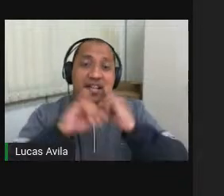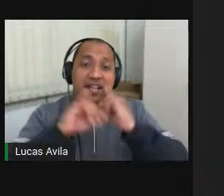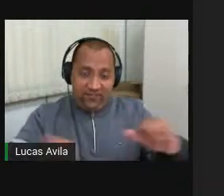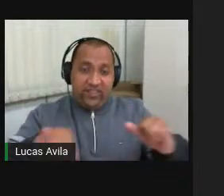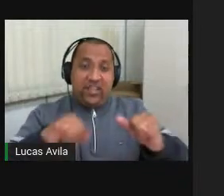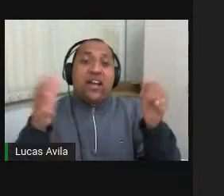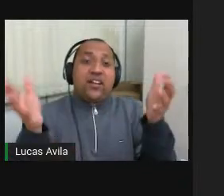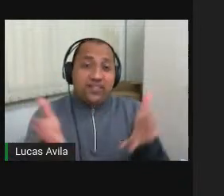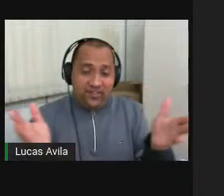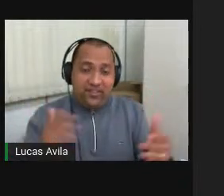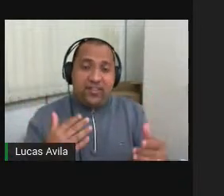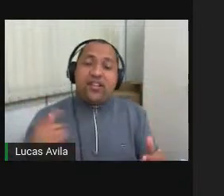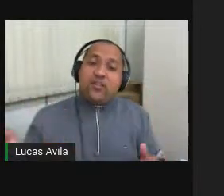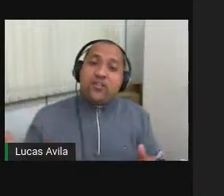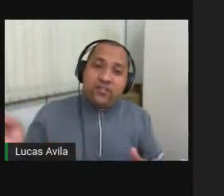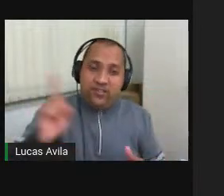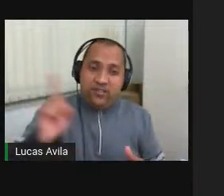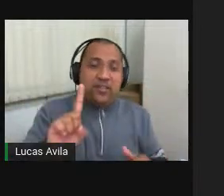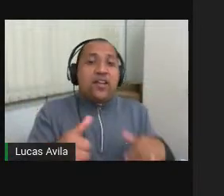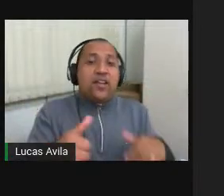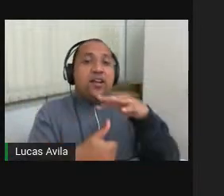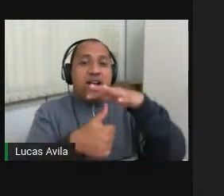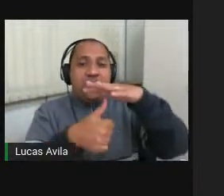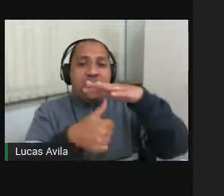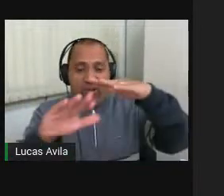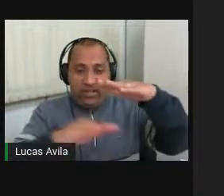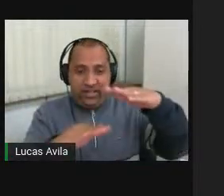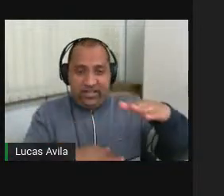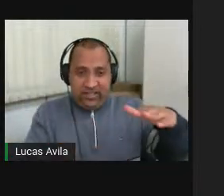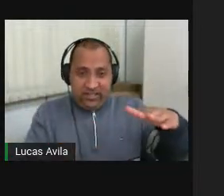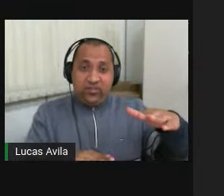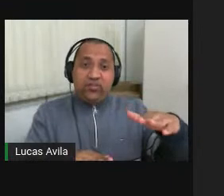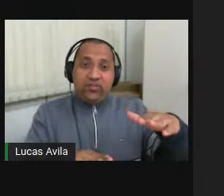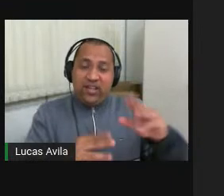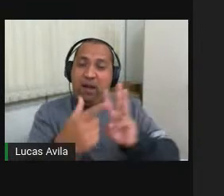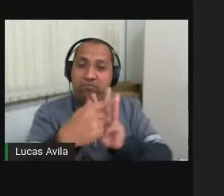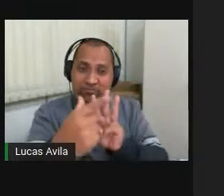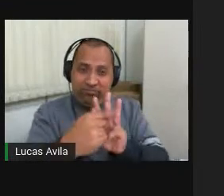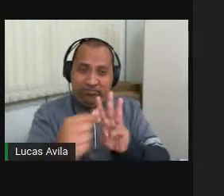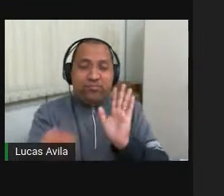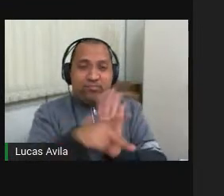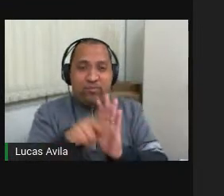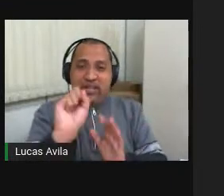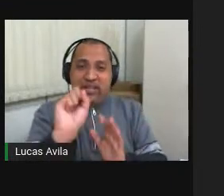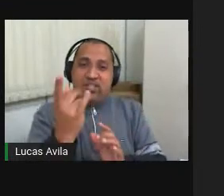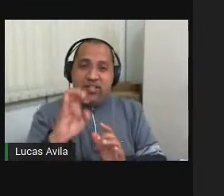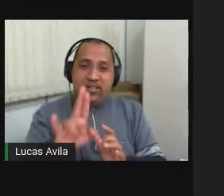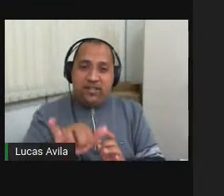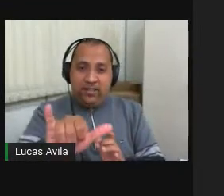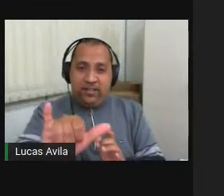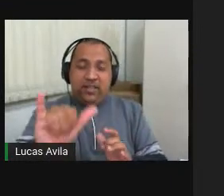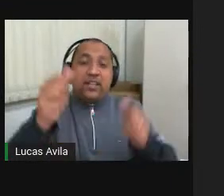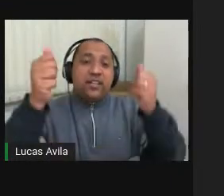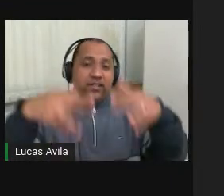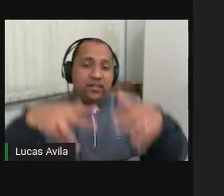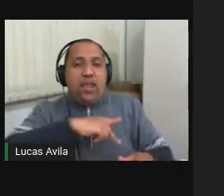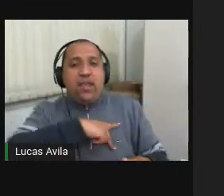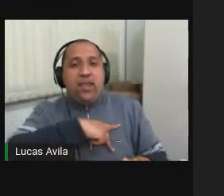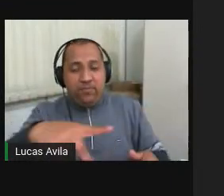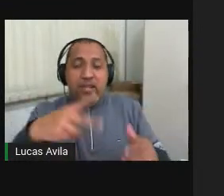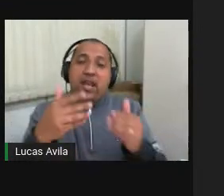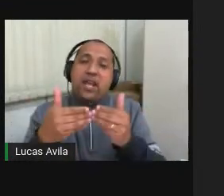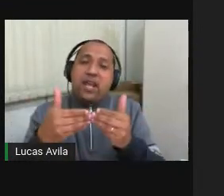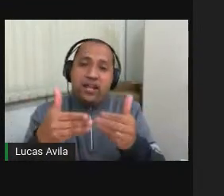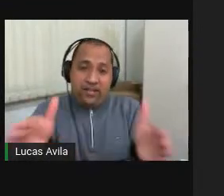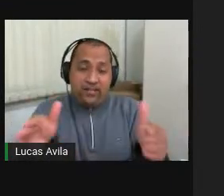palavra da senhora pró-reitora de graduação, professora Shirley Gravelli da Silva Nascimento, para a presidência e abertura